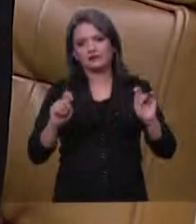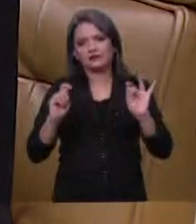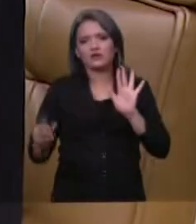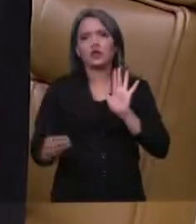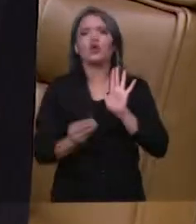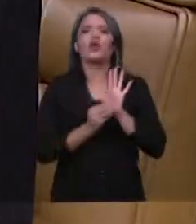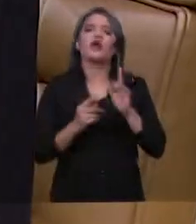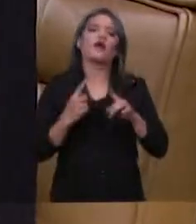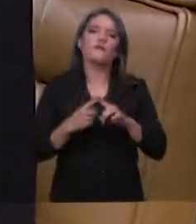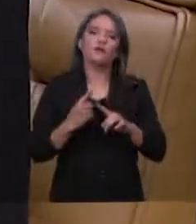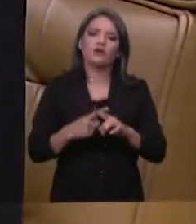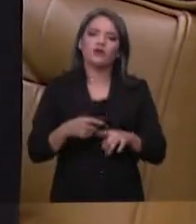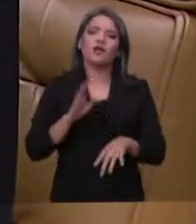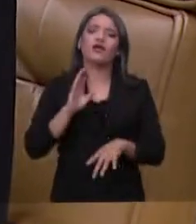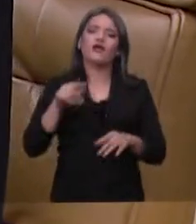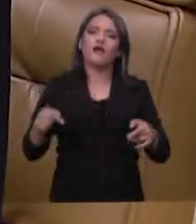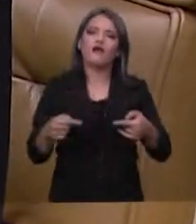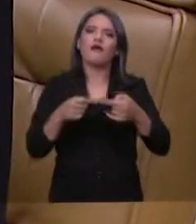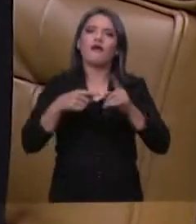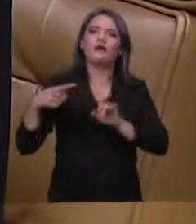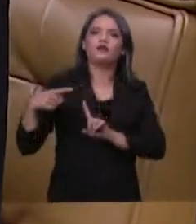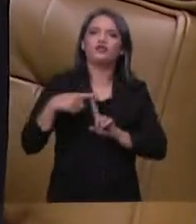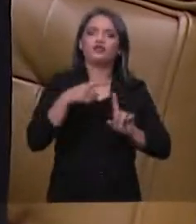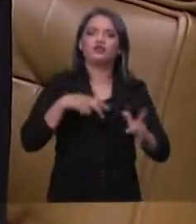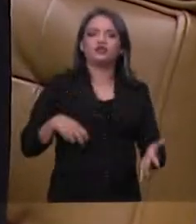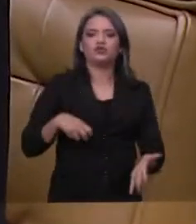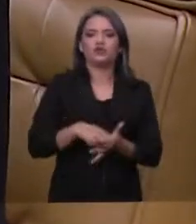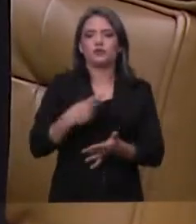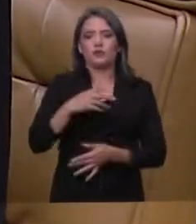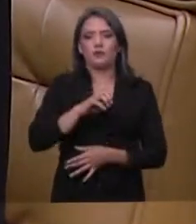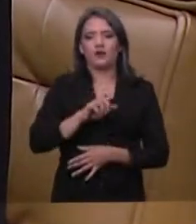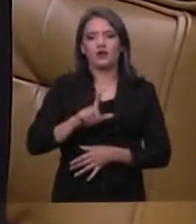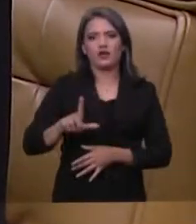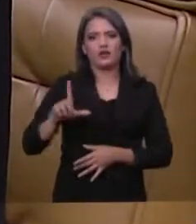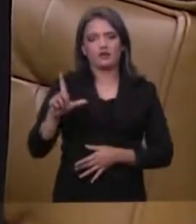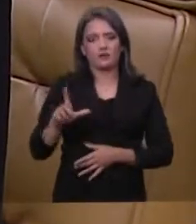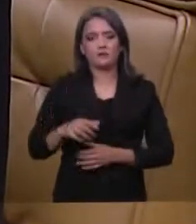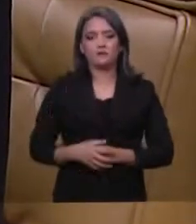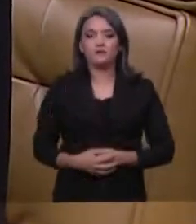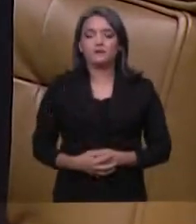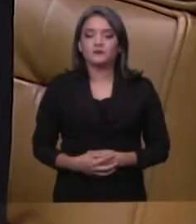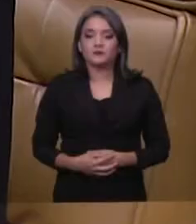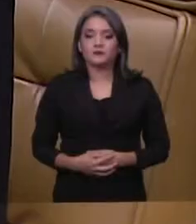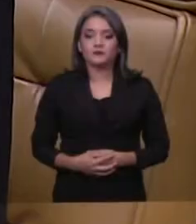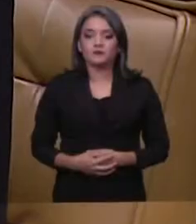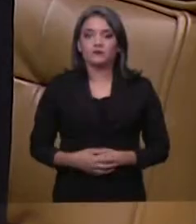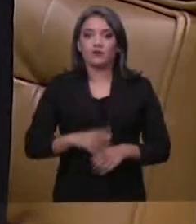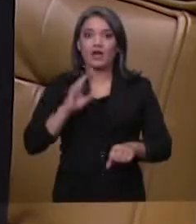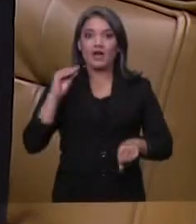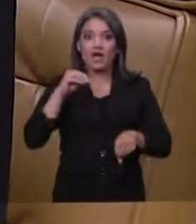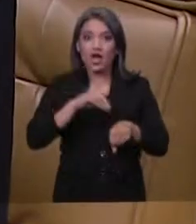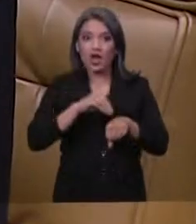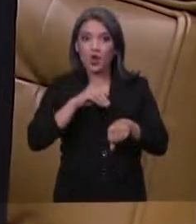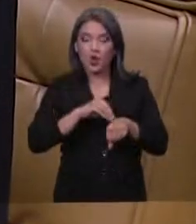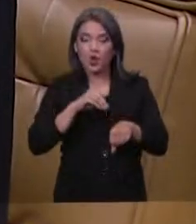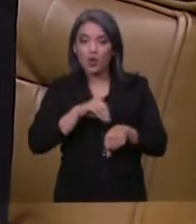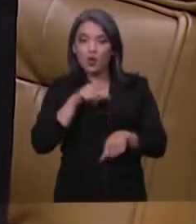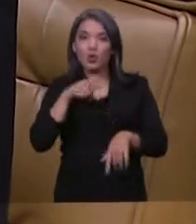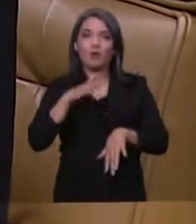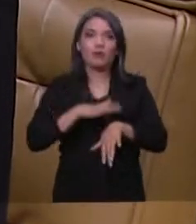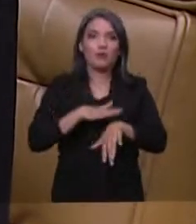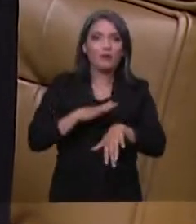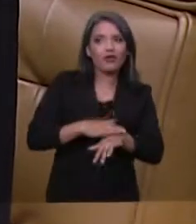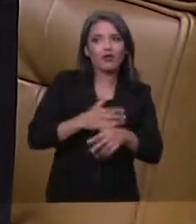nas elementares do tipo penal, dos tipos penais em questão. A culpabilidade das circunstâncias, por sua